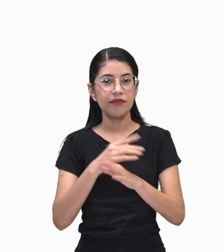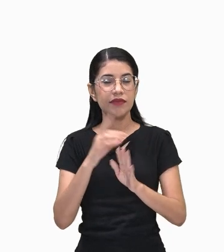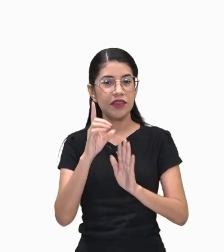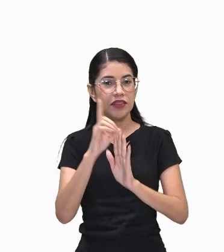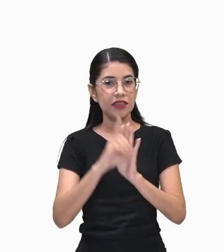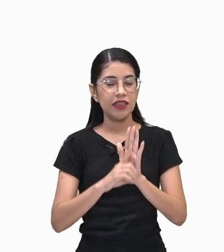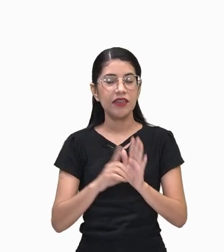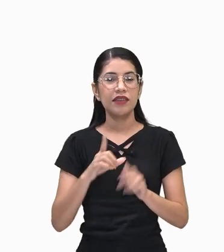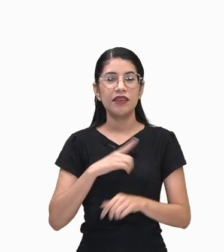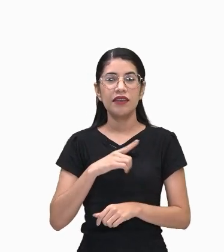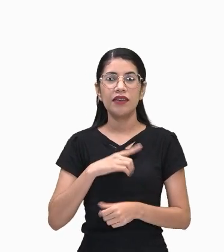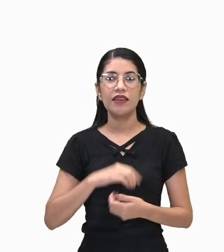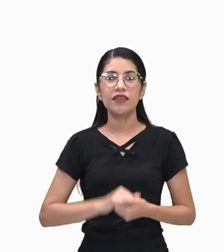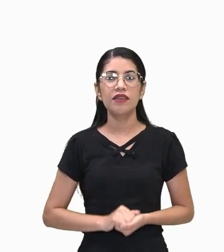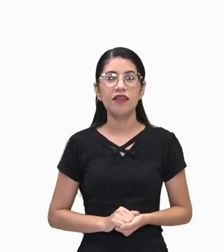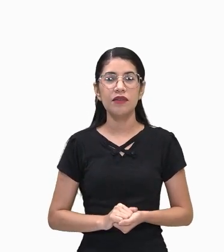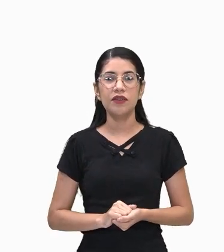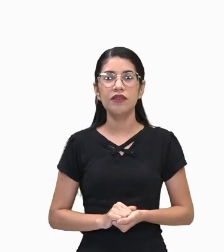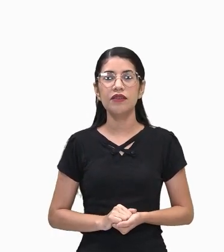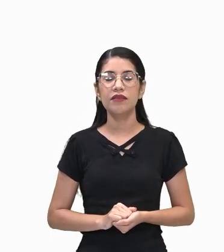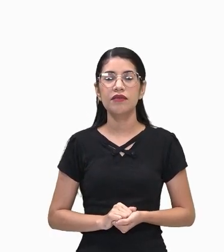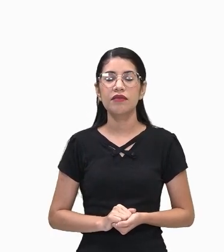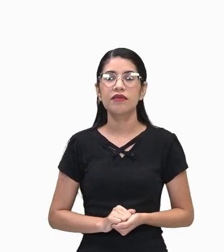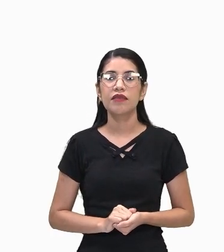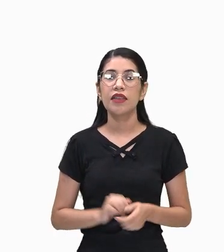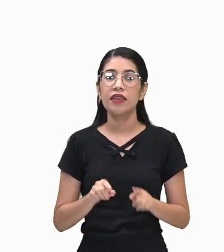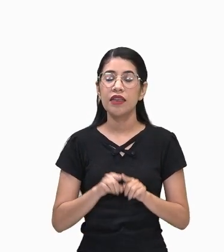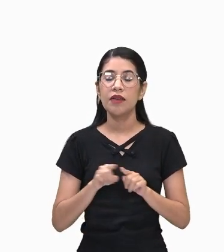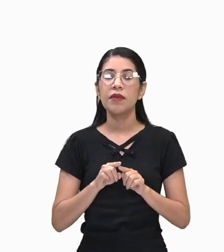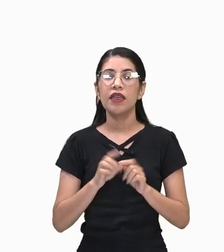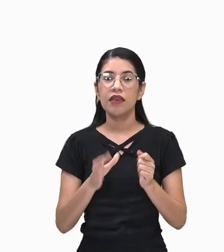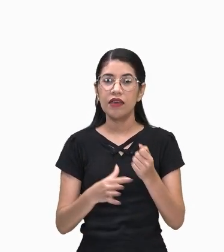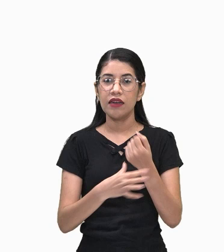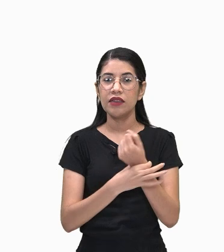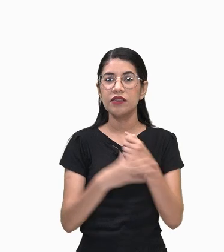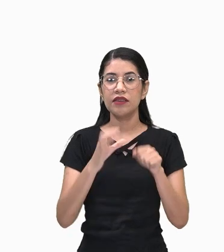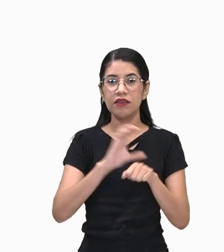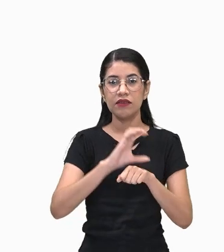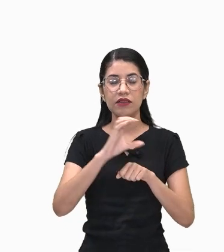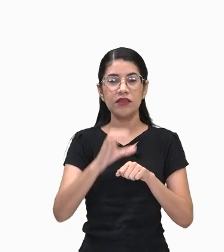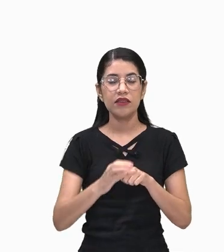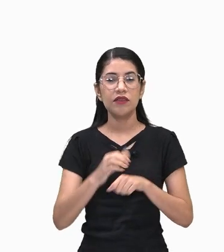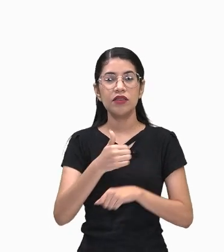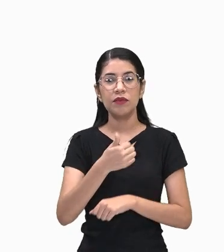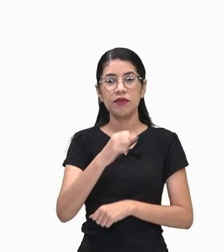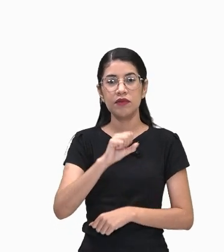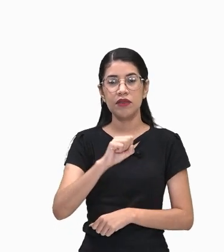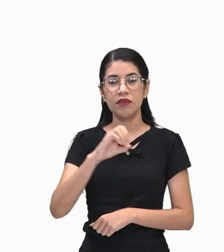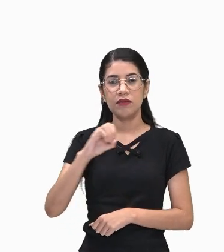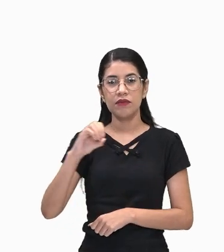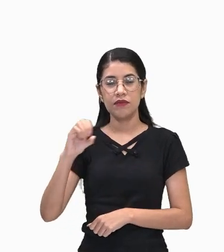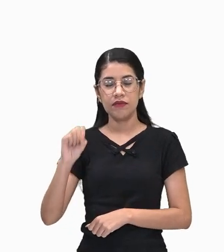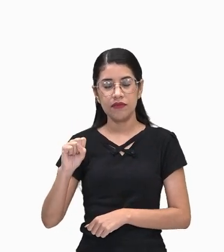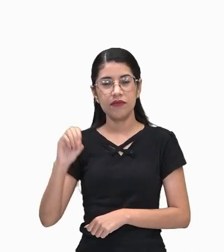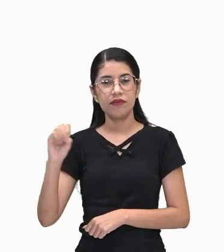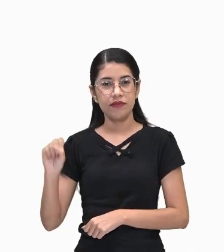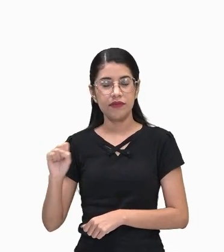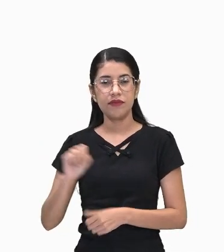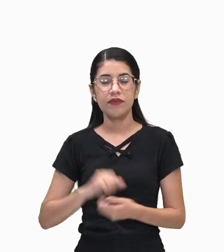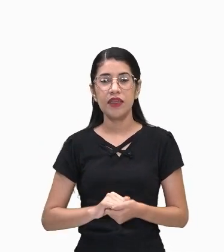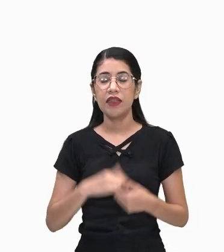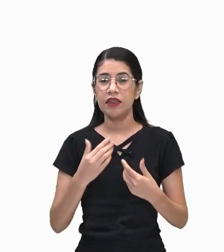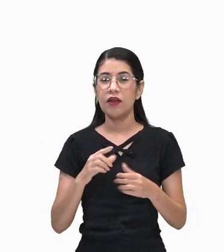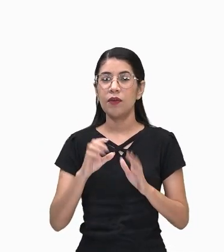ganhando destaque durante a redação da Constituição Federal de 1988. O Estatuto da Cidade, né, ele está